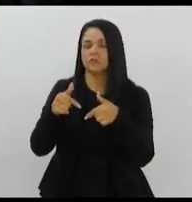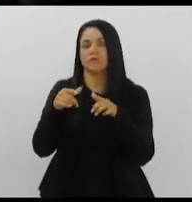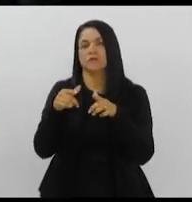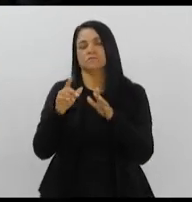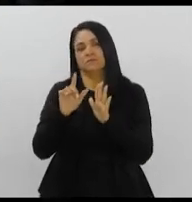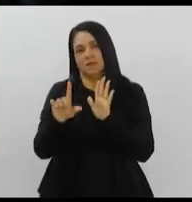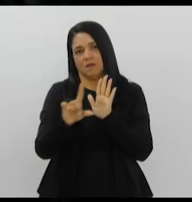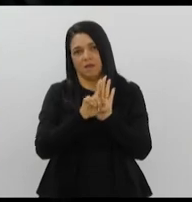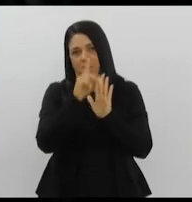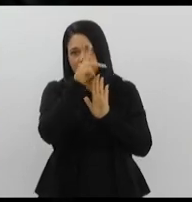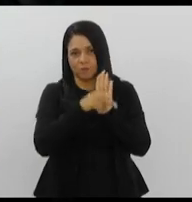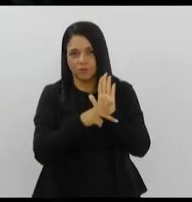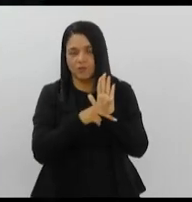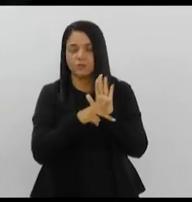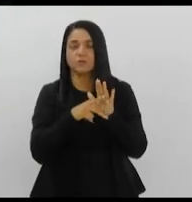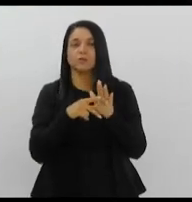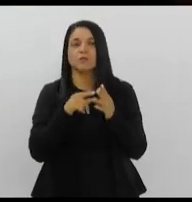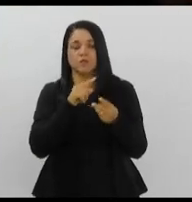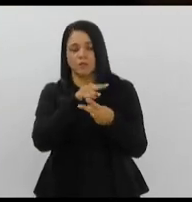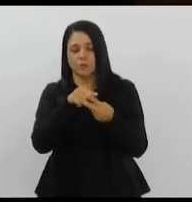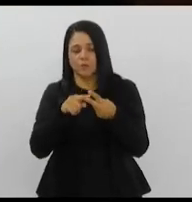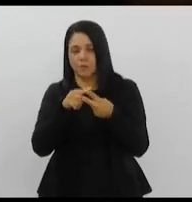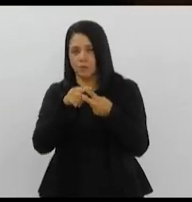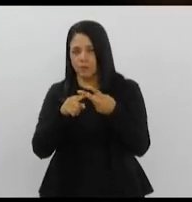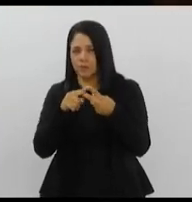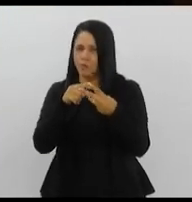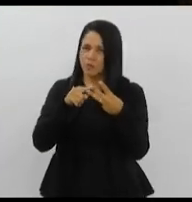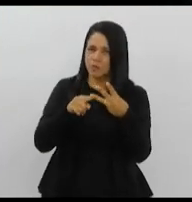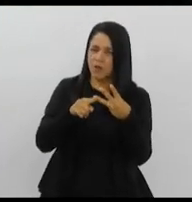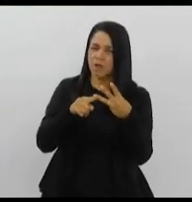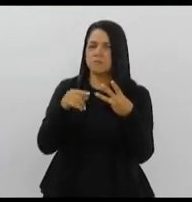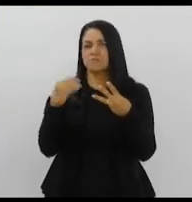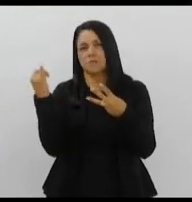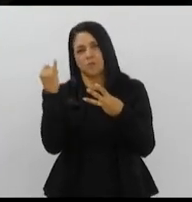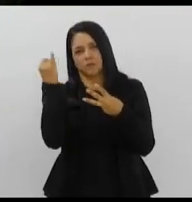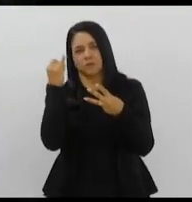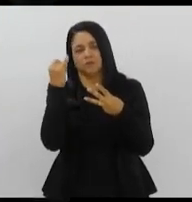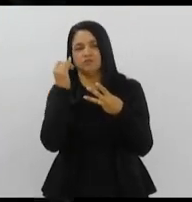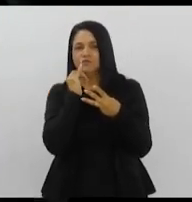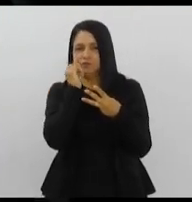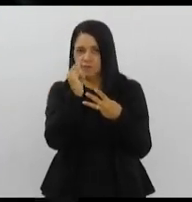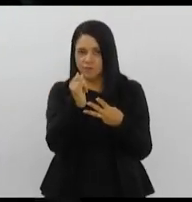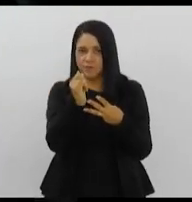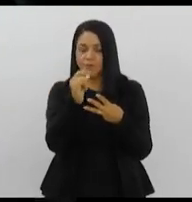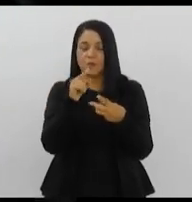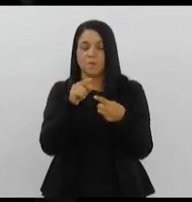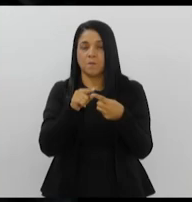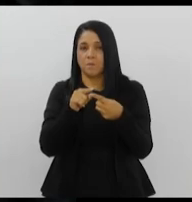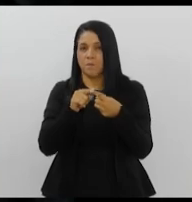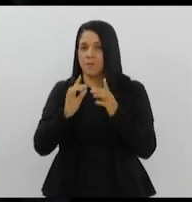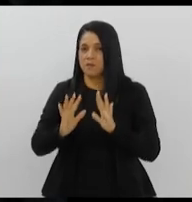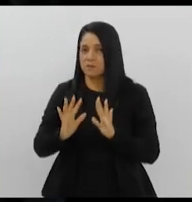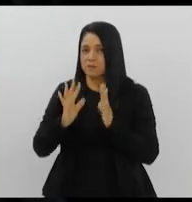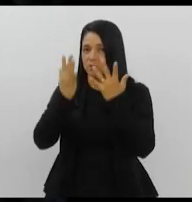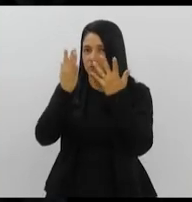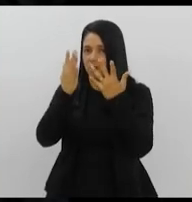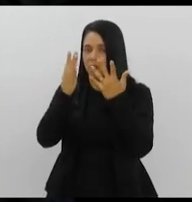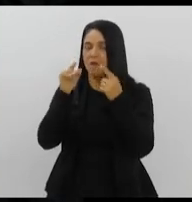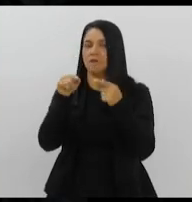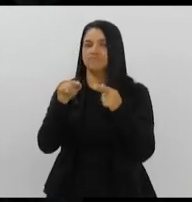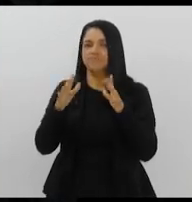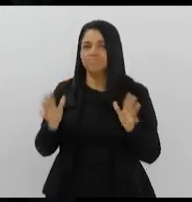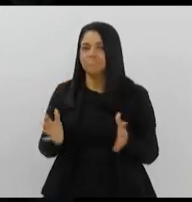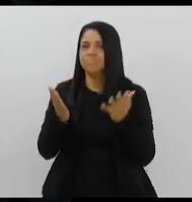legislativa e pontuar duas ou três questões que eu acho que são importantes. Primeiro, saudar de maneira mais